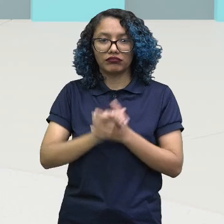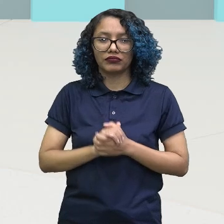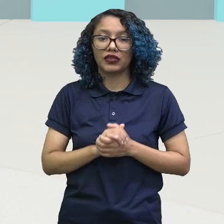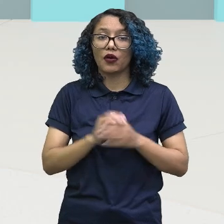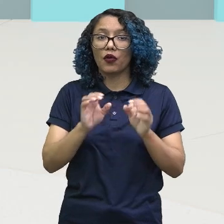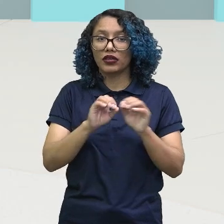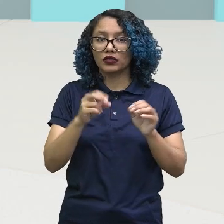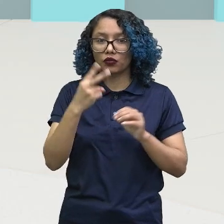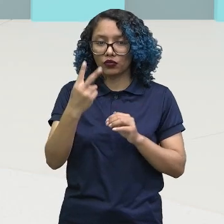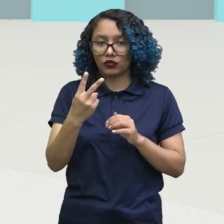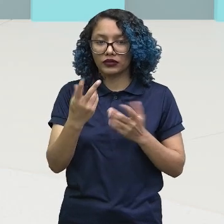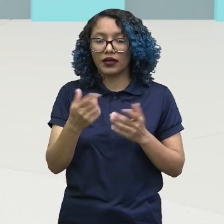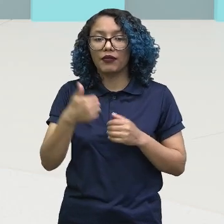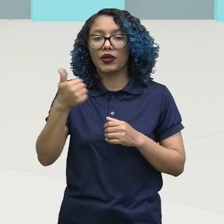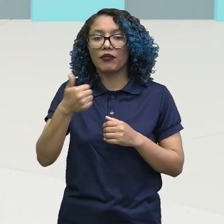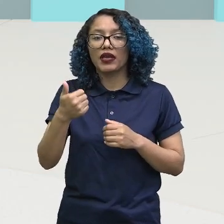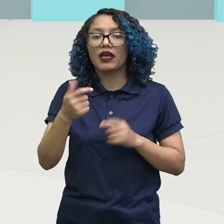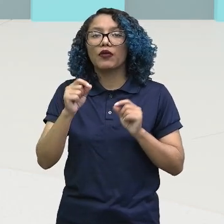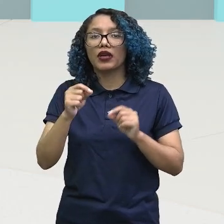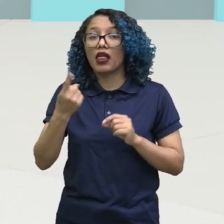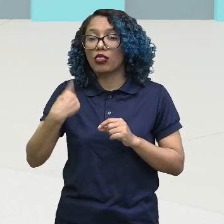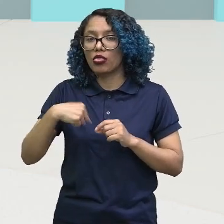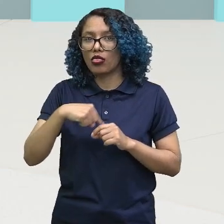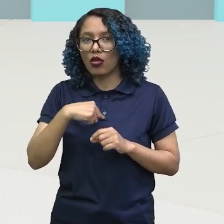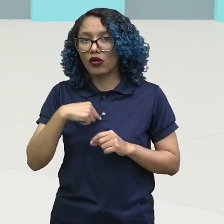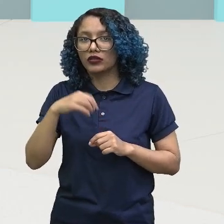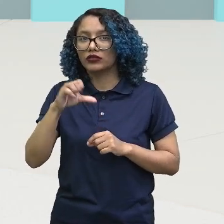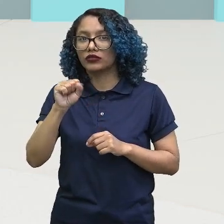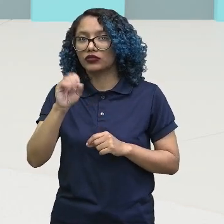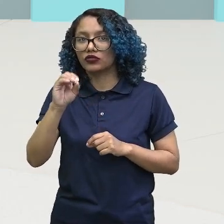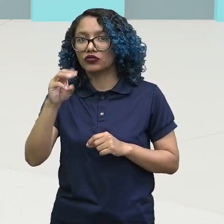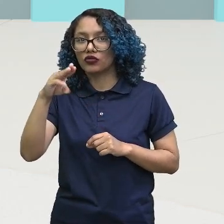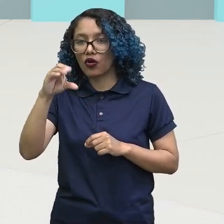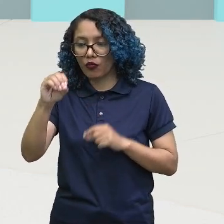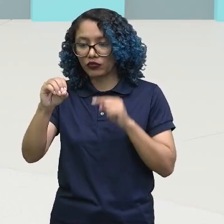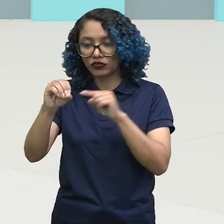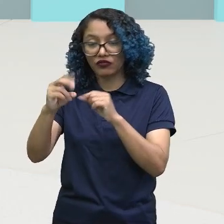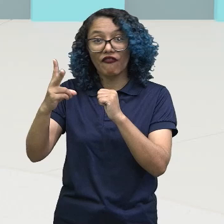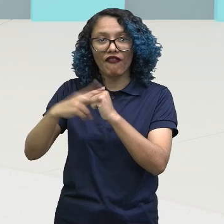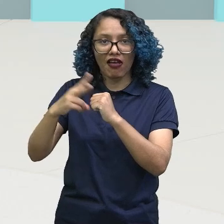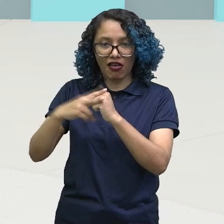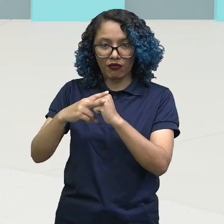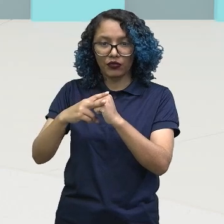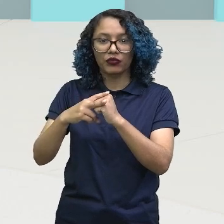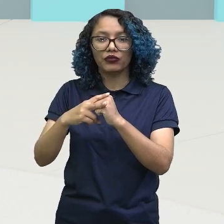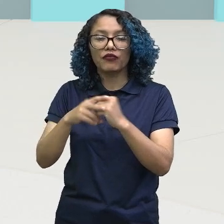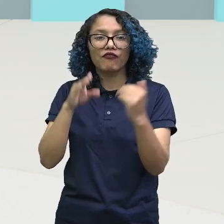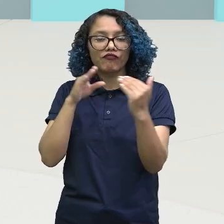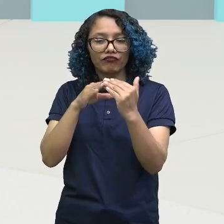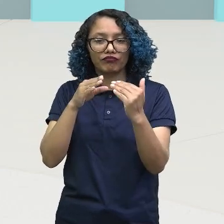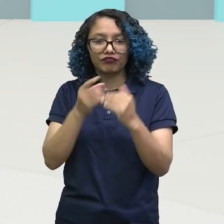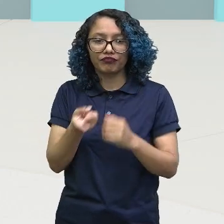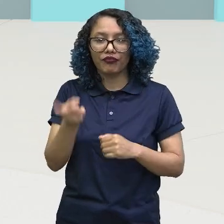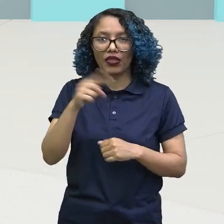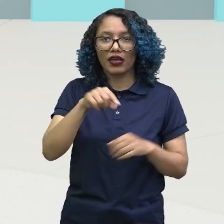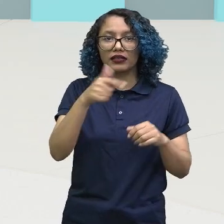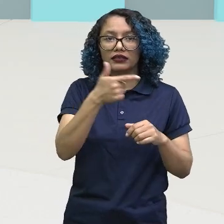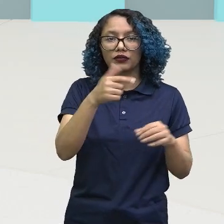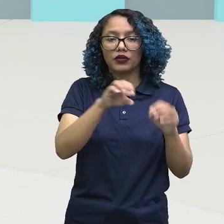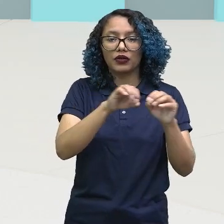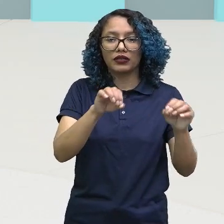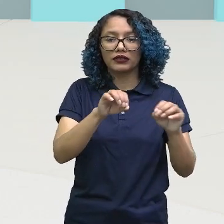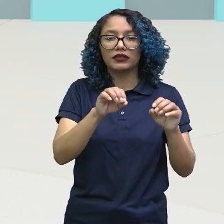é? Nós somos favoráveis. Está ali o verbo ser. E a segunda oração é qual? A todas